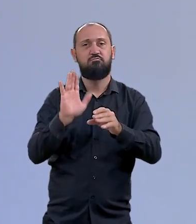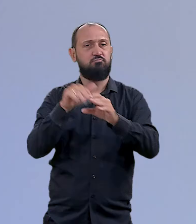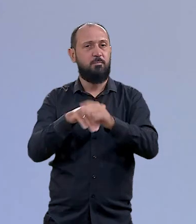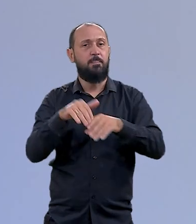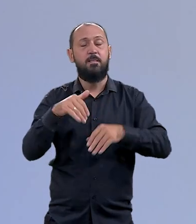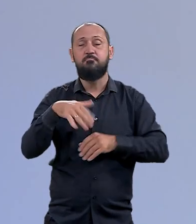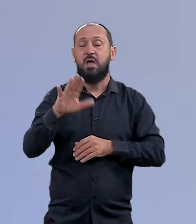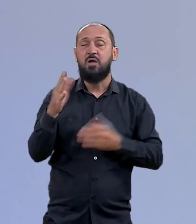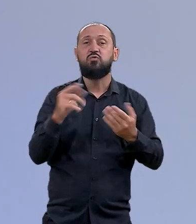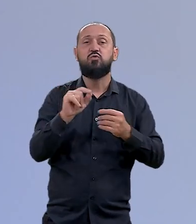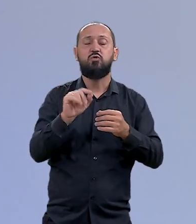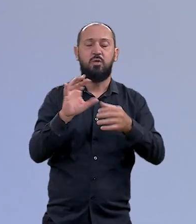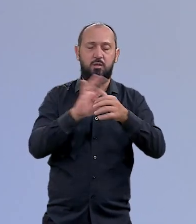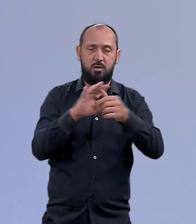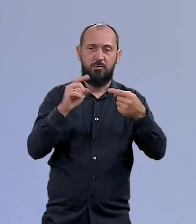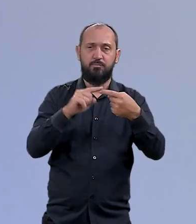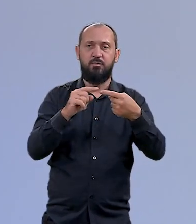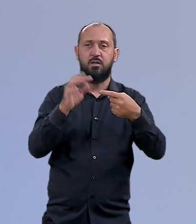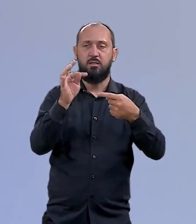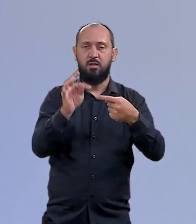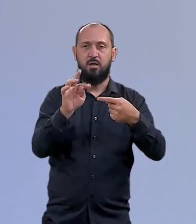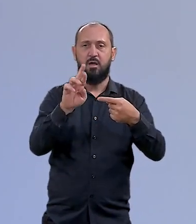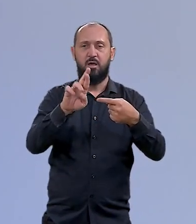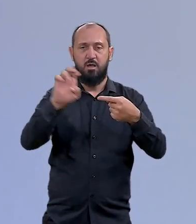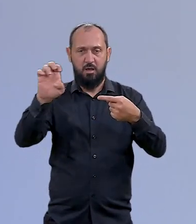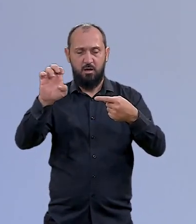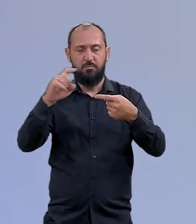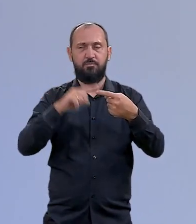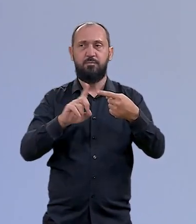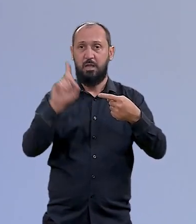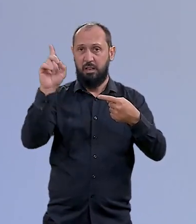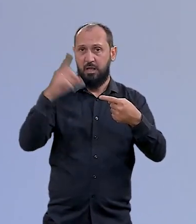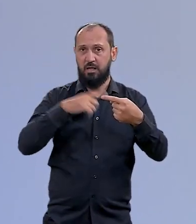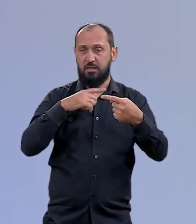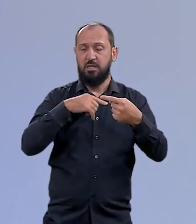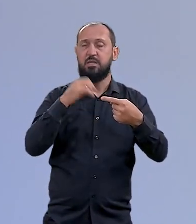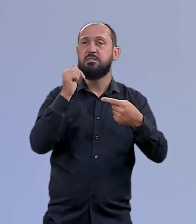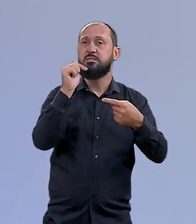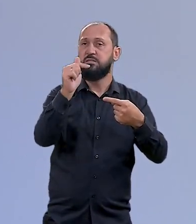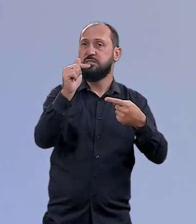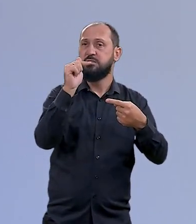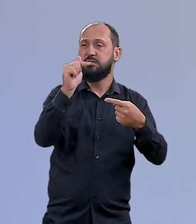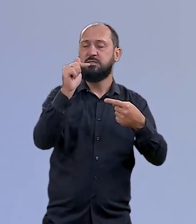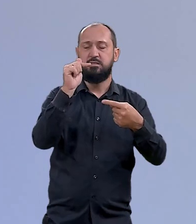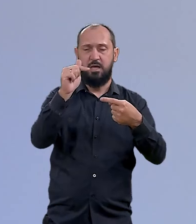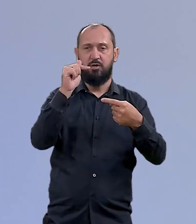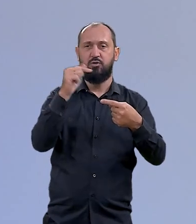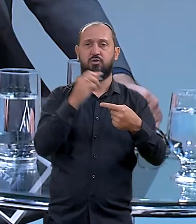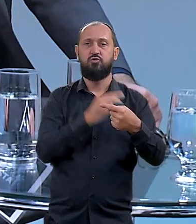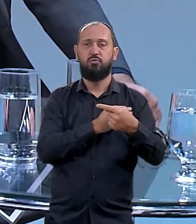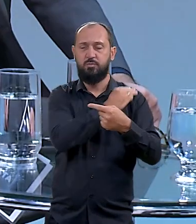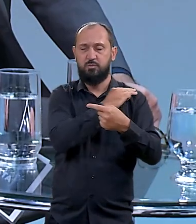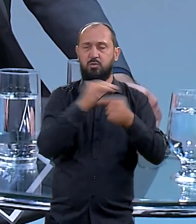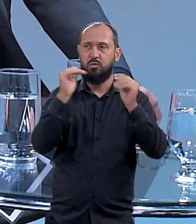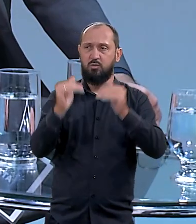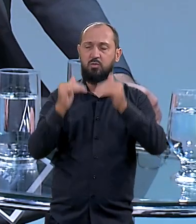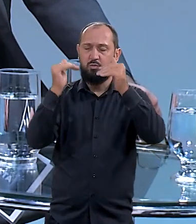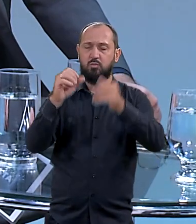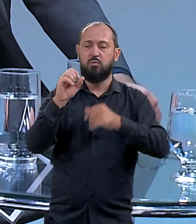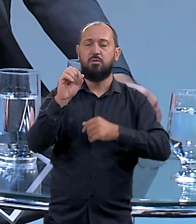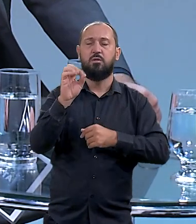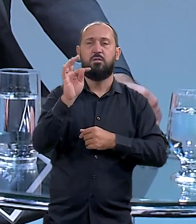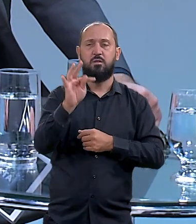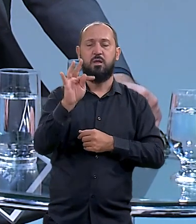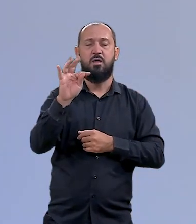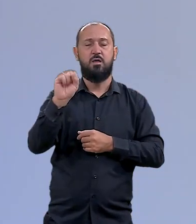é o Poder Judiciário, né? Então, nossa Constituição estabeleceu o Poder Judiciário como responsável pela coordenação, pela